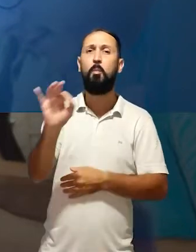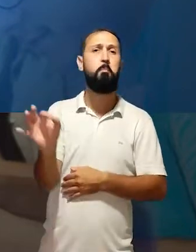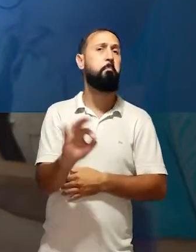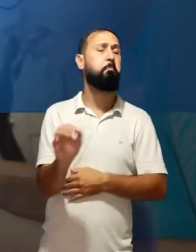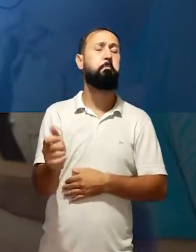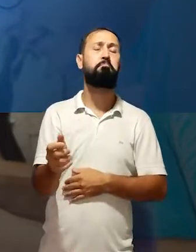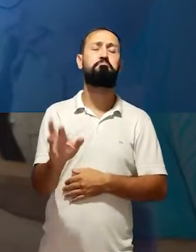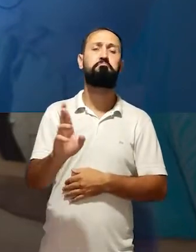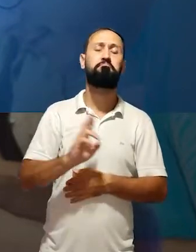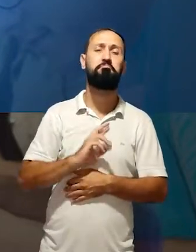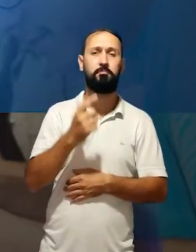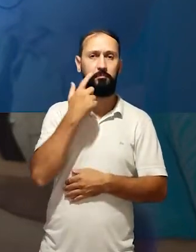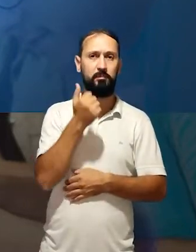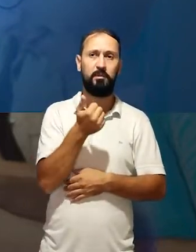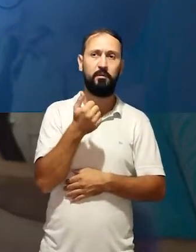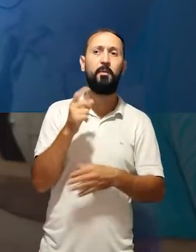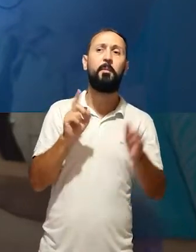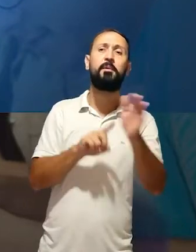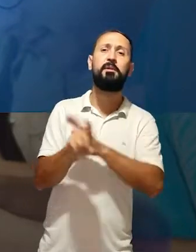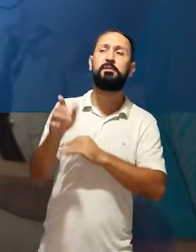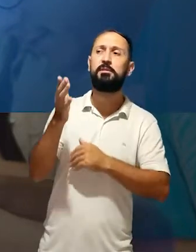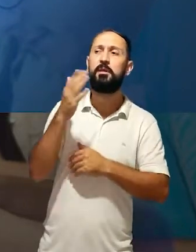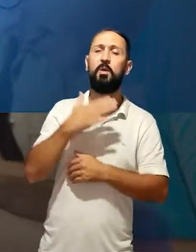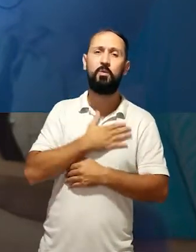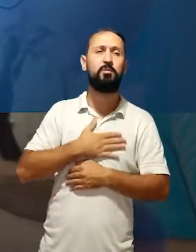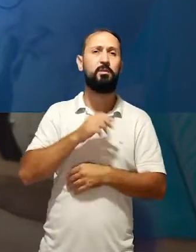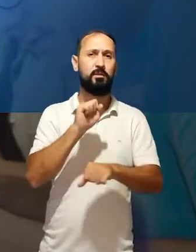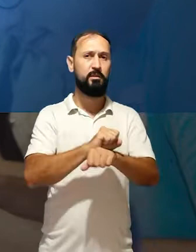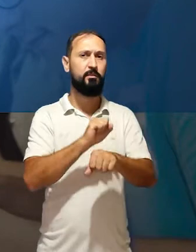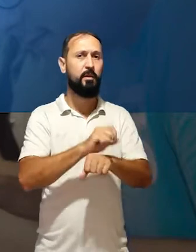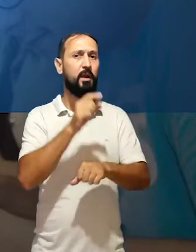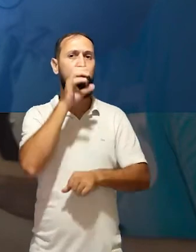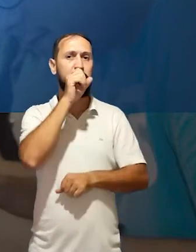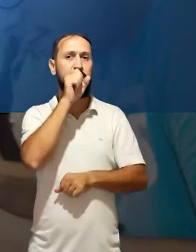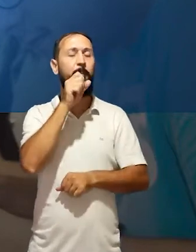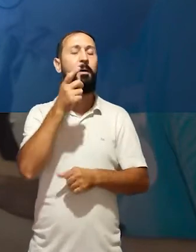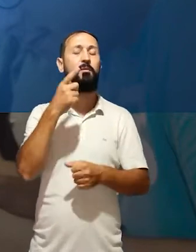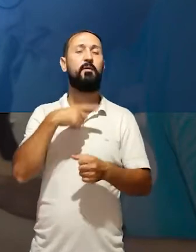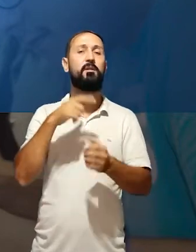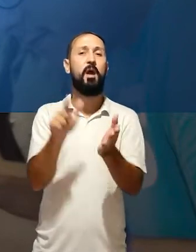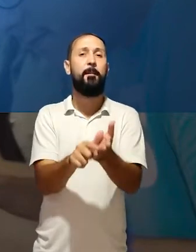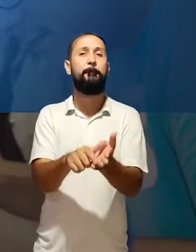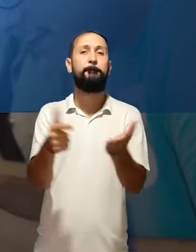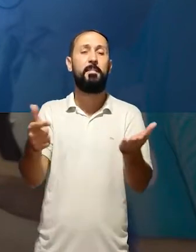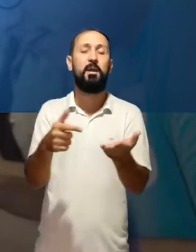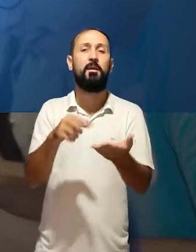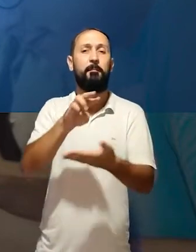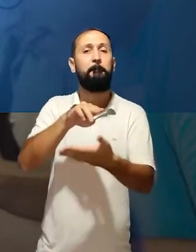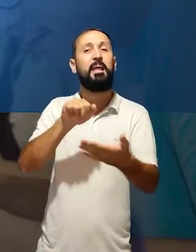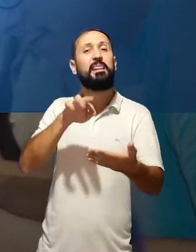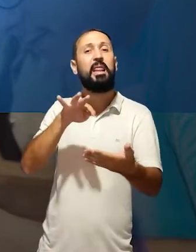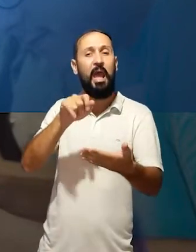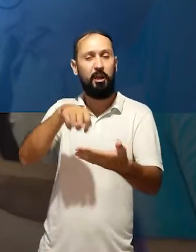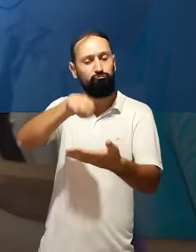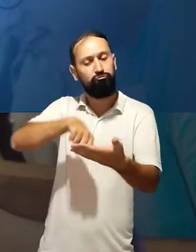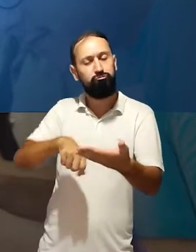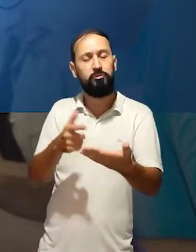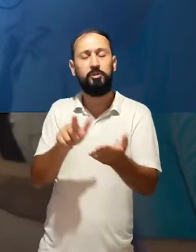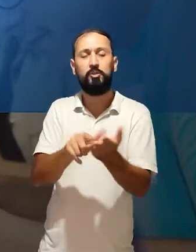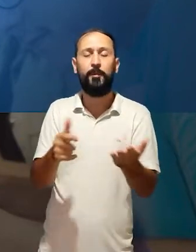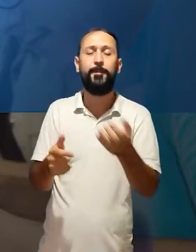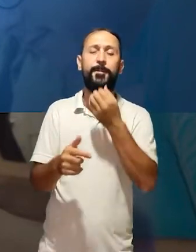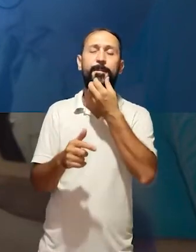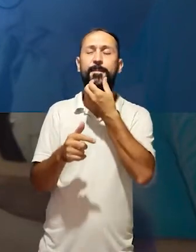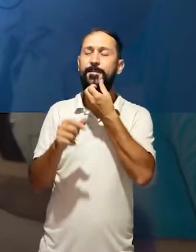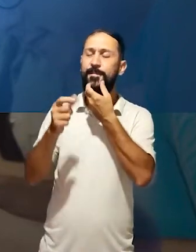que ele não me falou nada, né? Quando eu fui saber, e aí, você gostou? E ele falou, calma, que sábado agora sai a minha matéria sobre isso. E